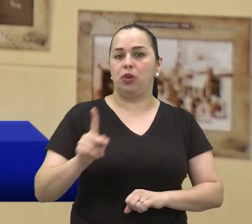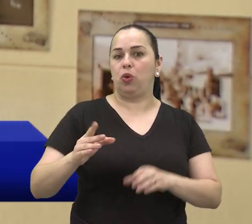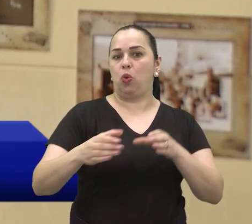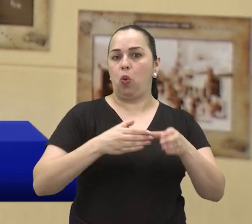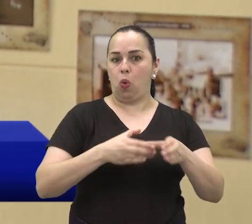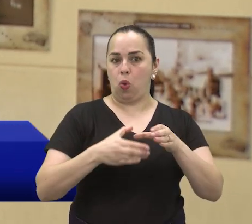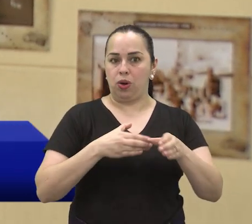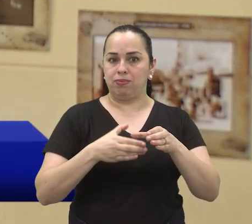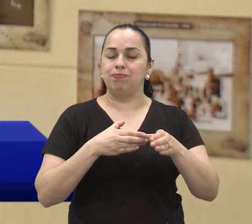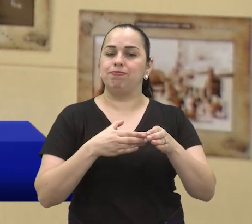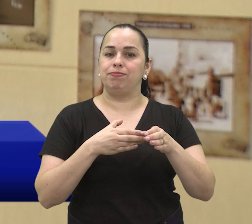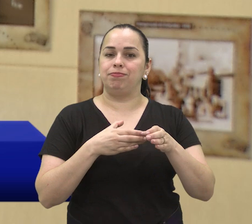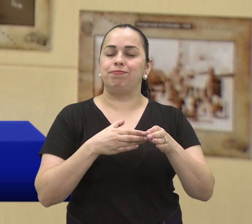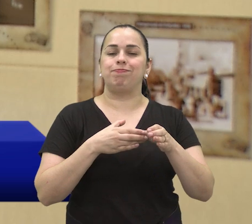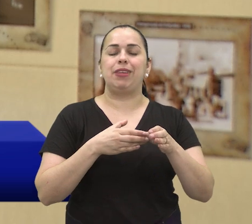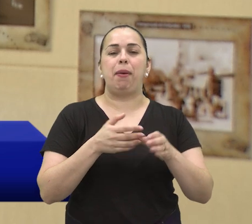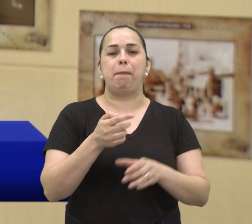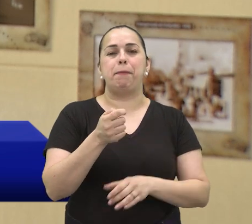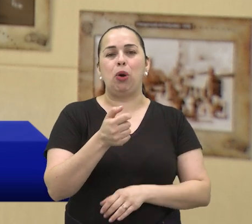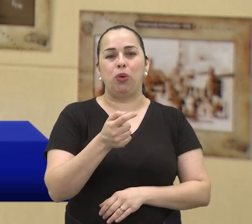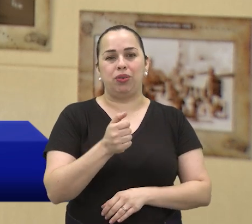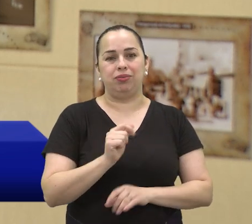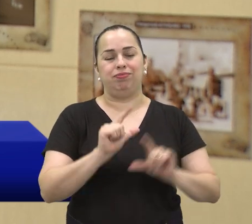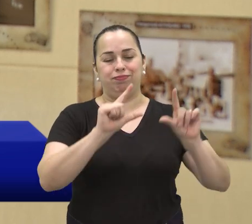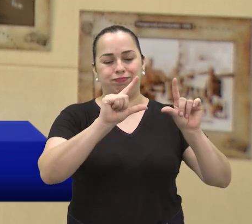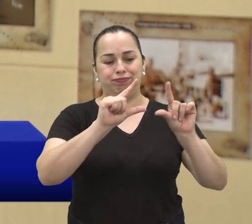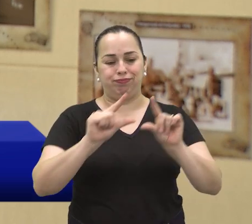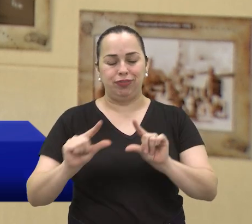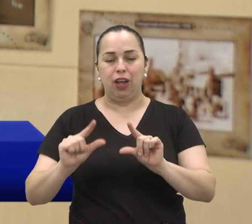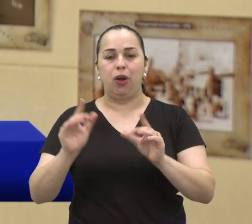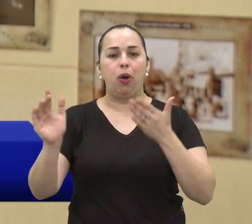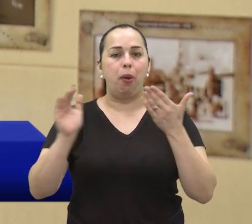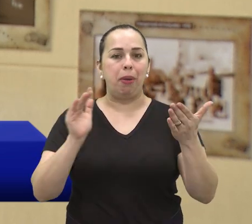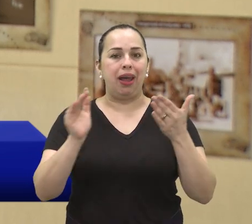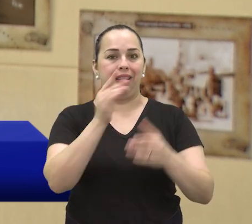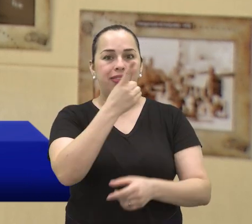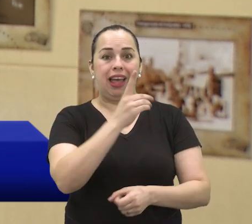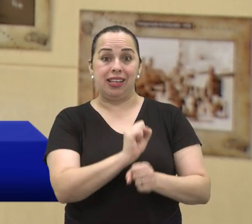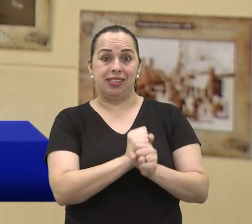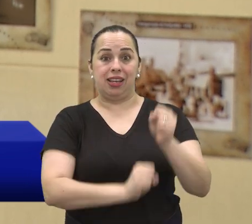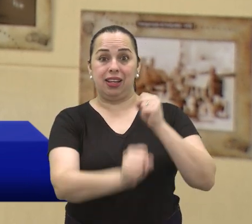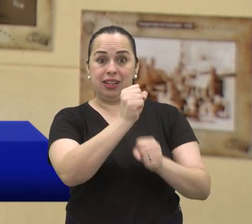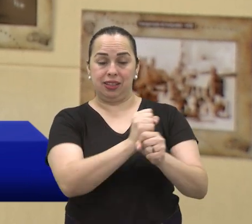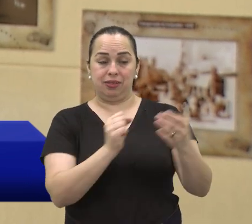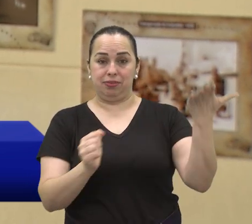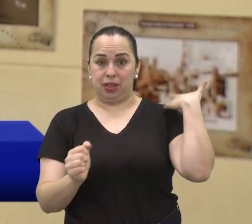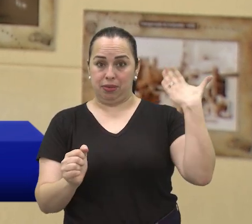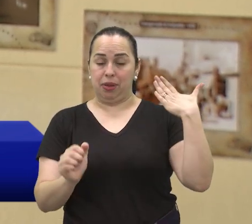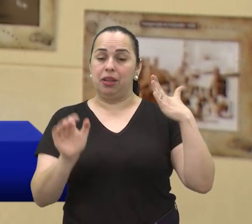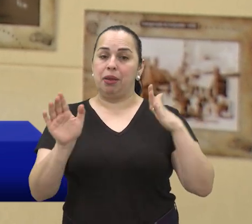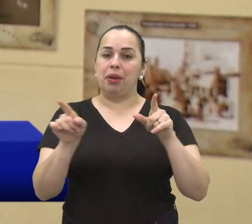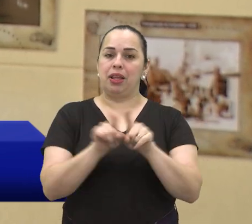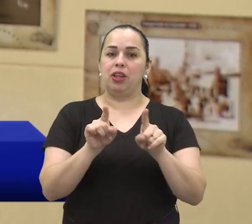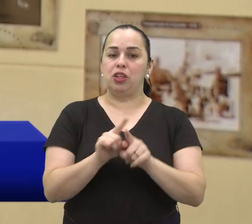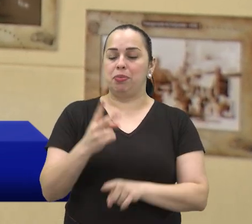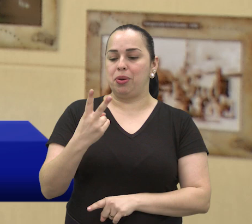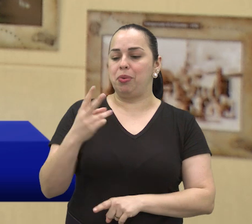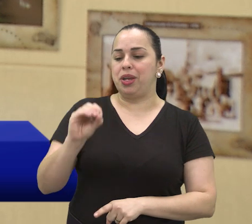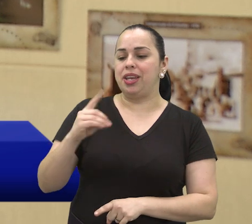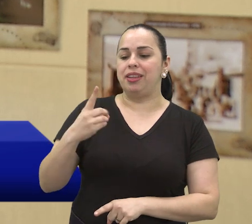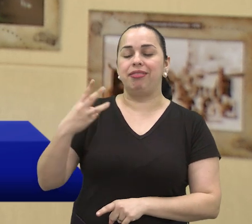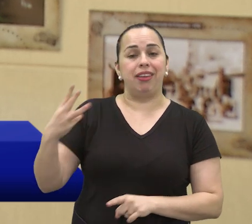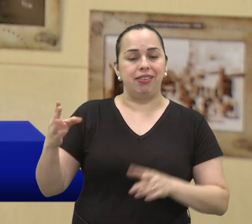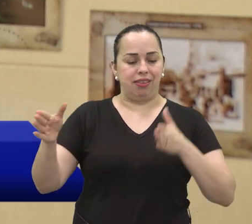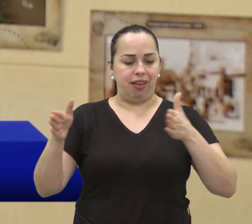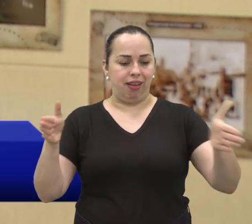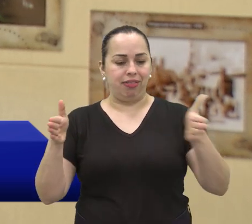estadual de ensino chegou ao menor número nos últimos 10 anos. E no intervalo de 2013 a 2023, aumentou o